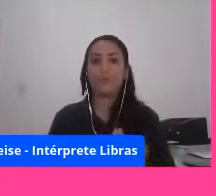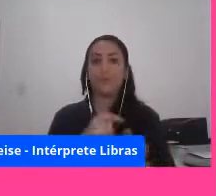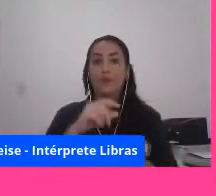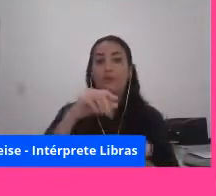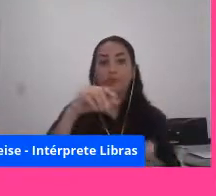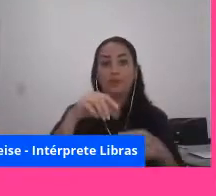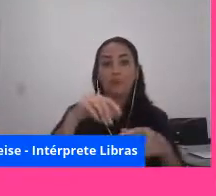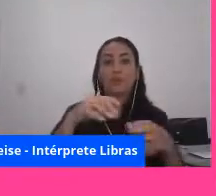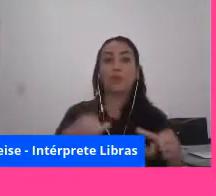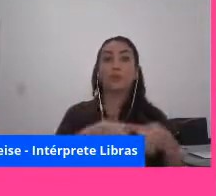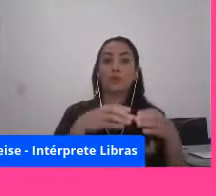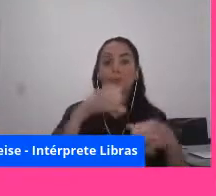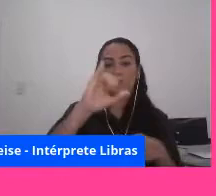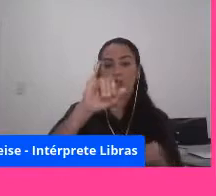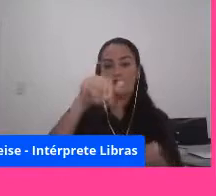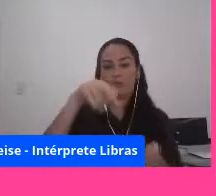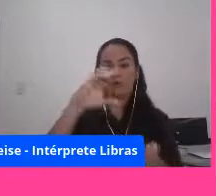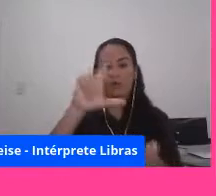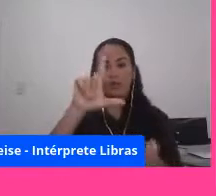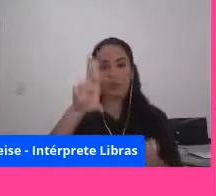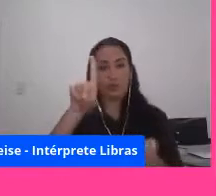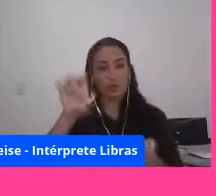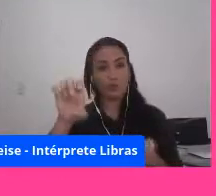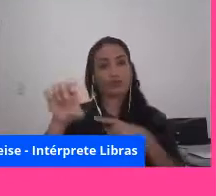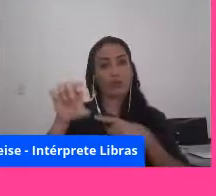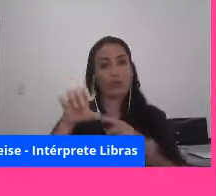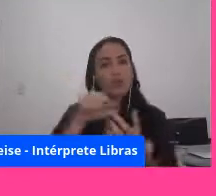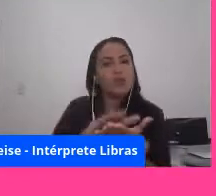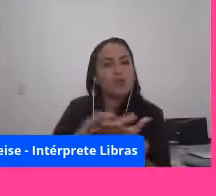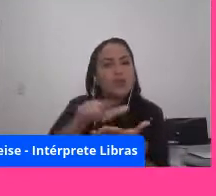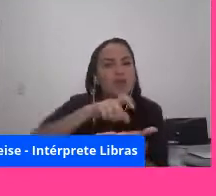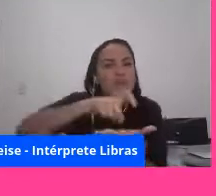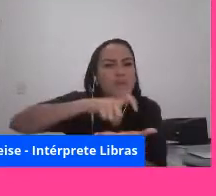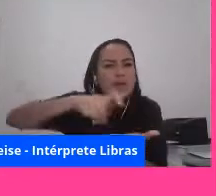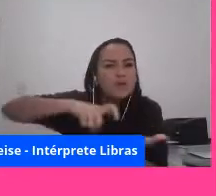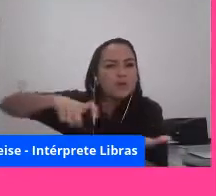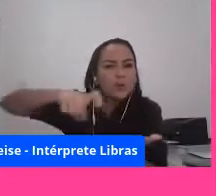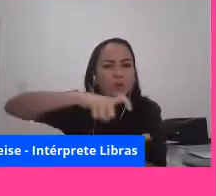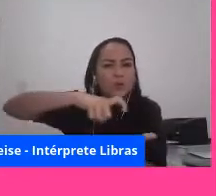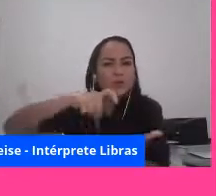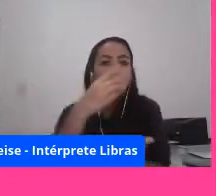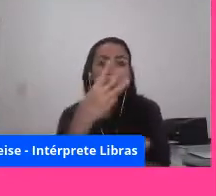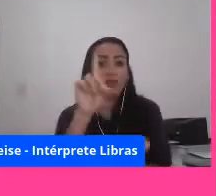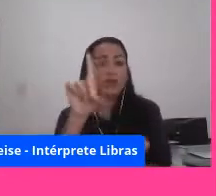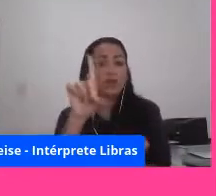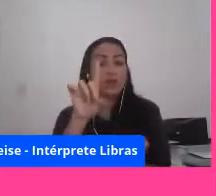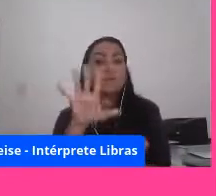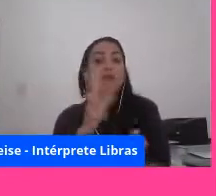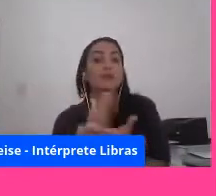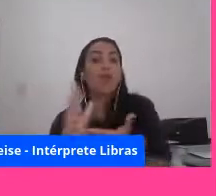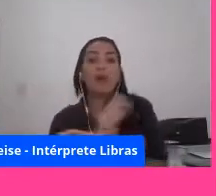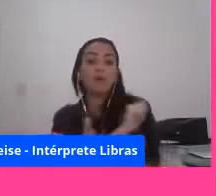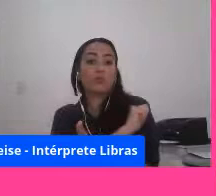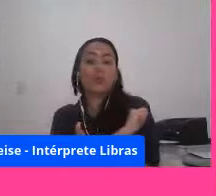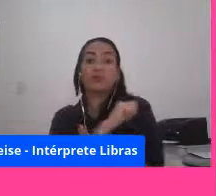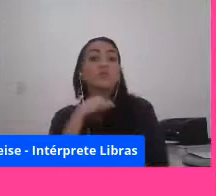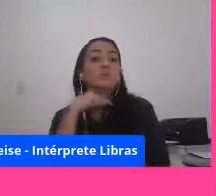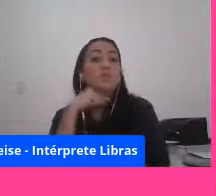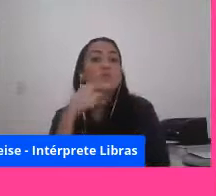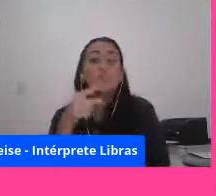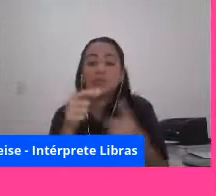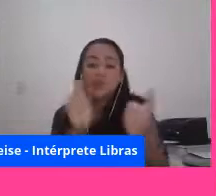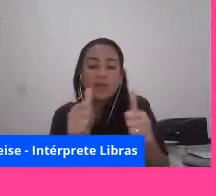3D, né? Mas muitas vezes os alunos não sabem modelar, não sabem desenhar sua própria peça, não sabem